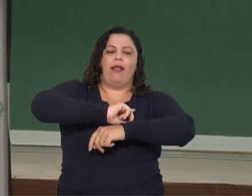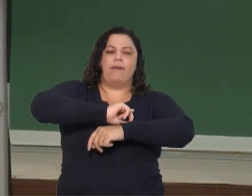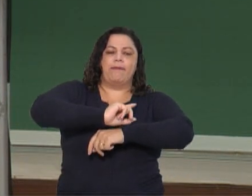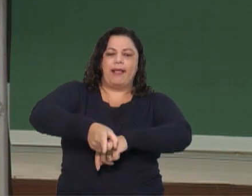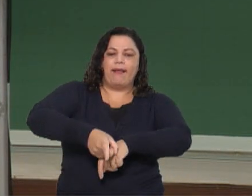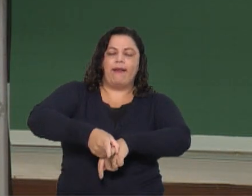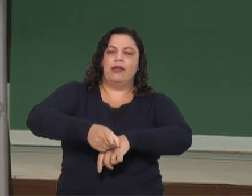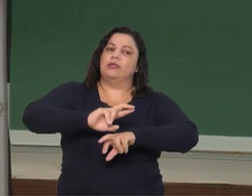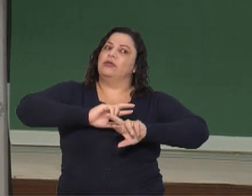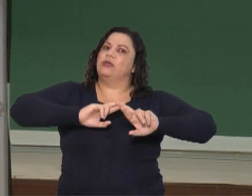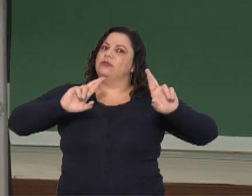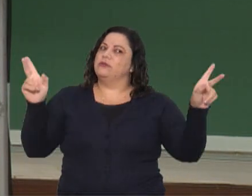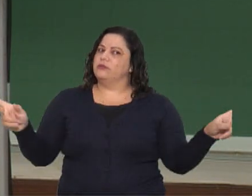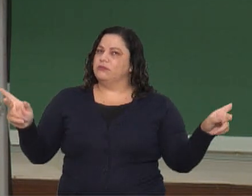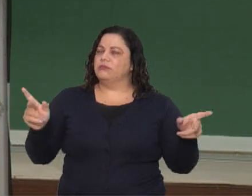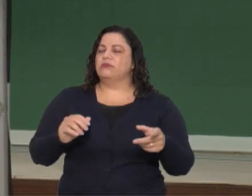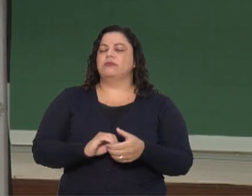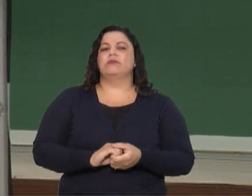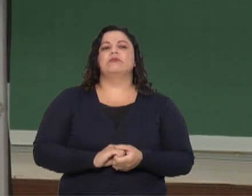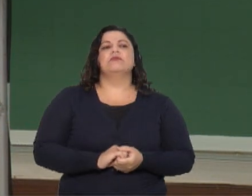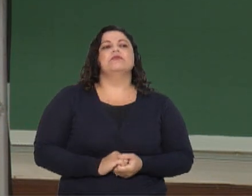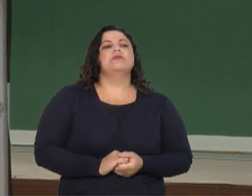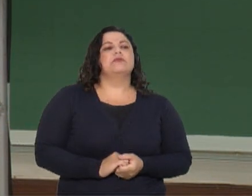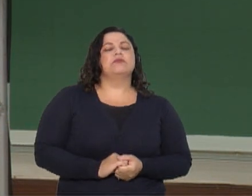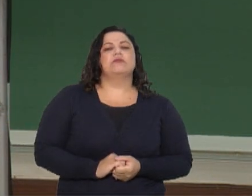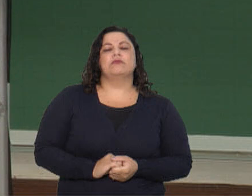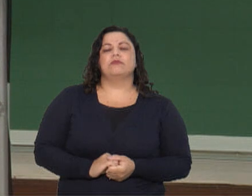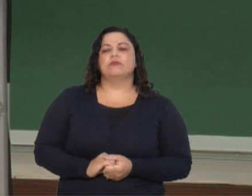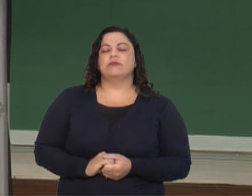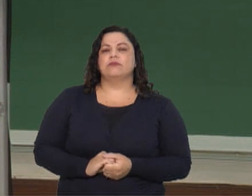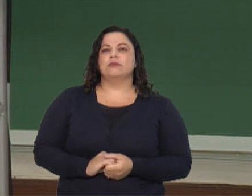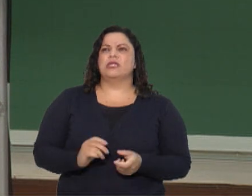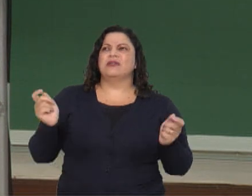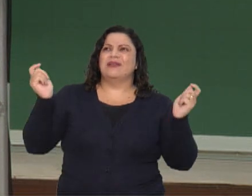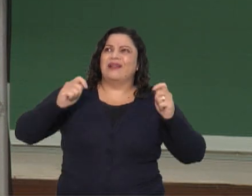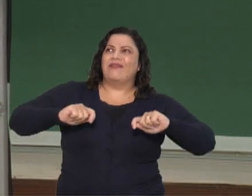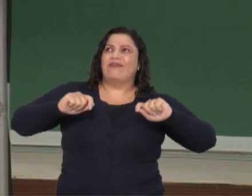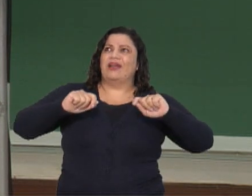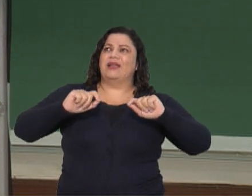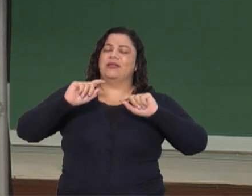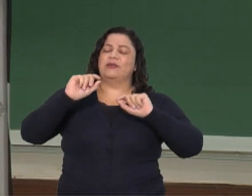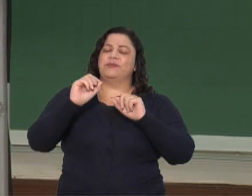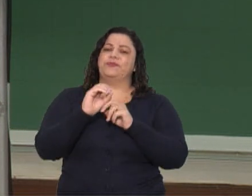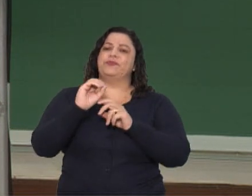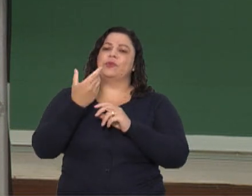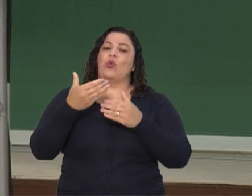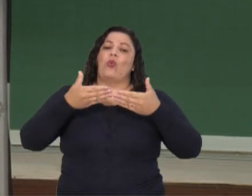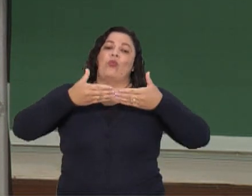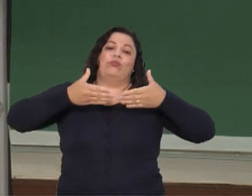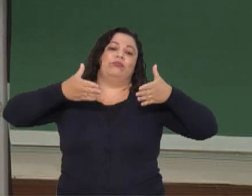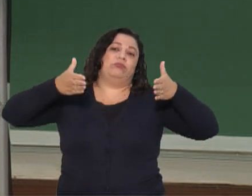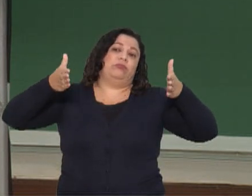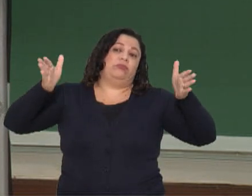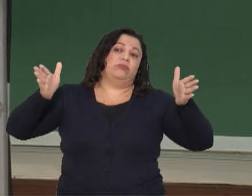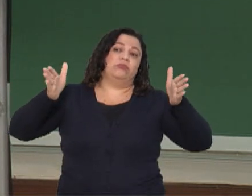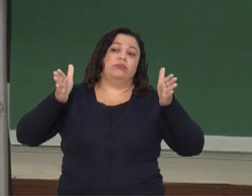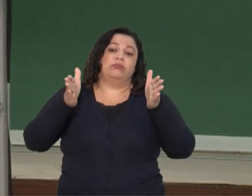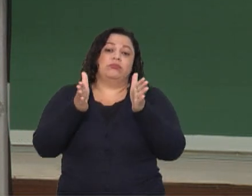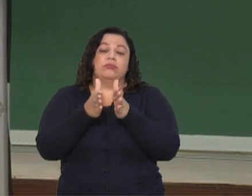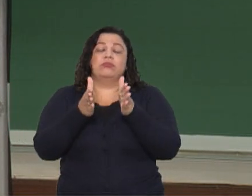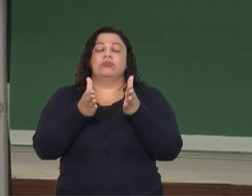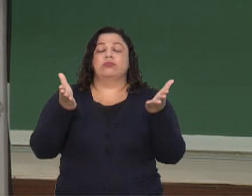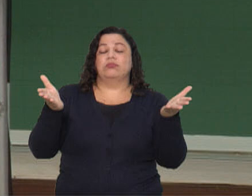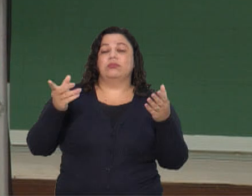ali no tic-tac. Então, ela vai ou se expandir nisso ou se comprimir nesse